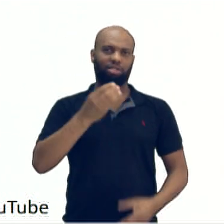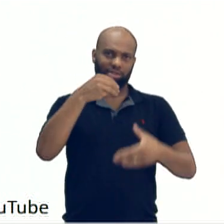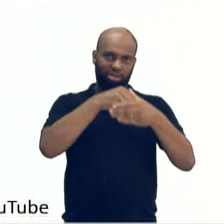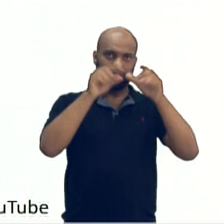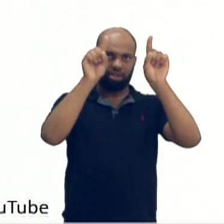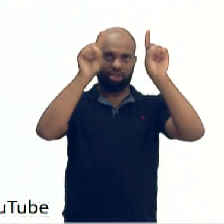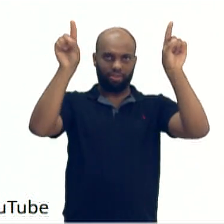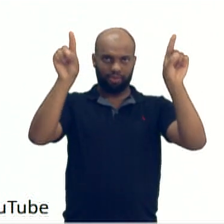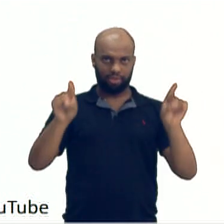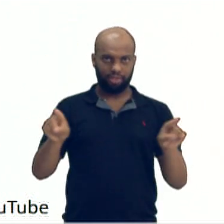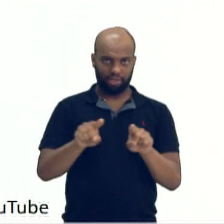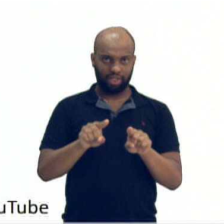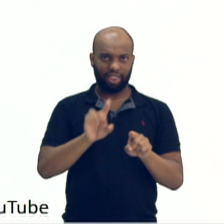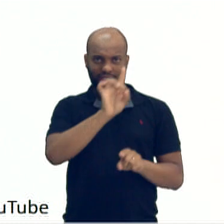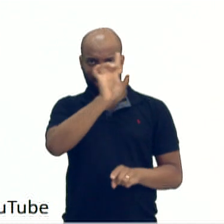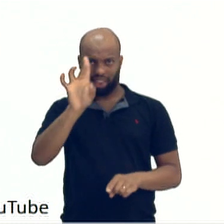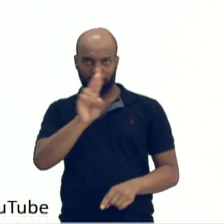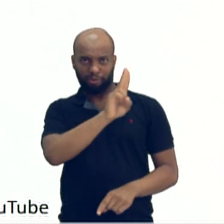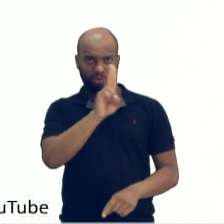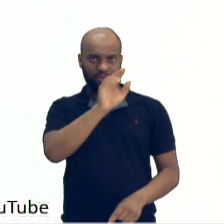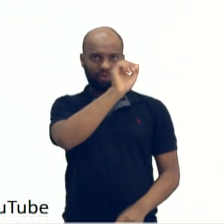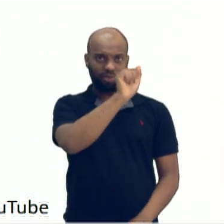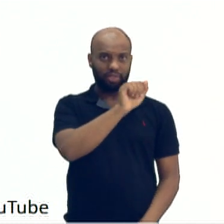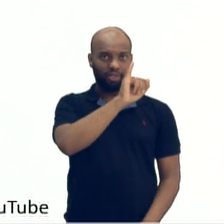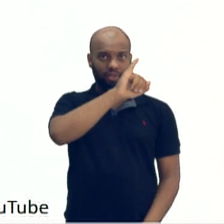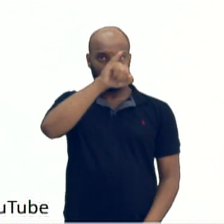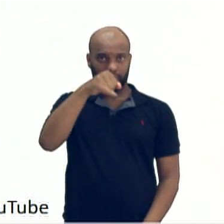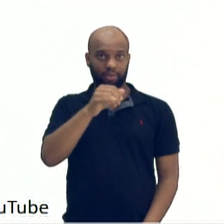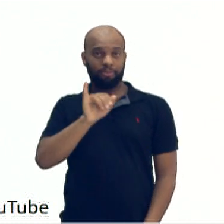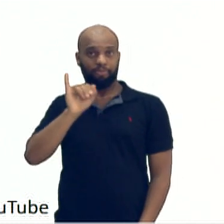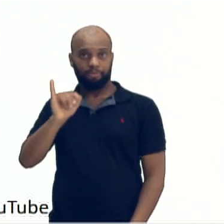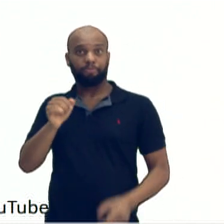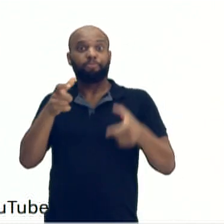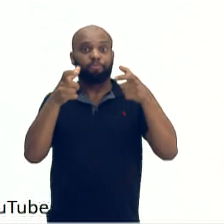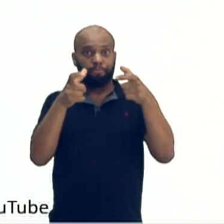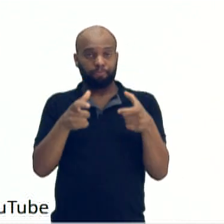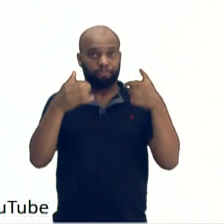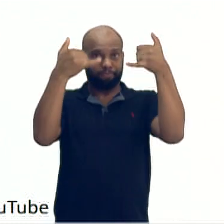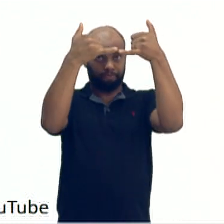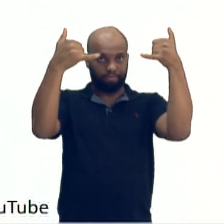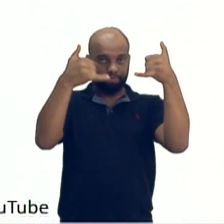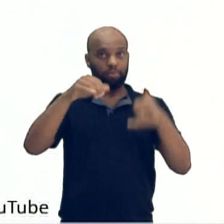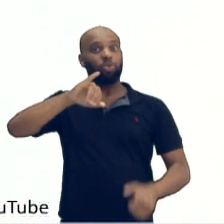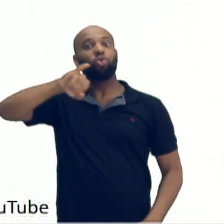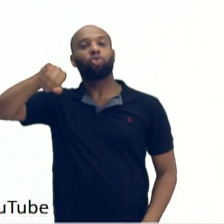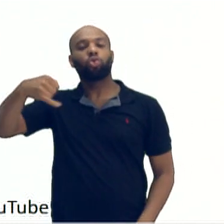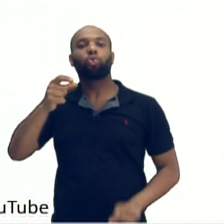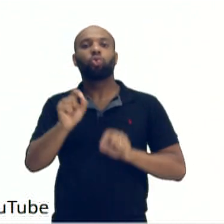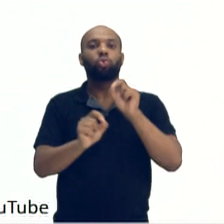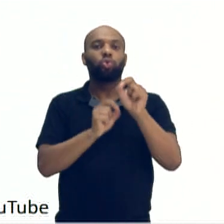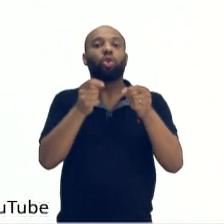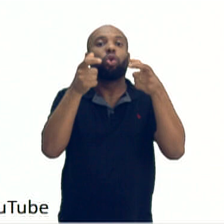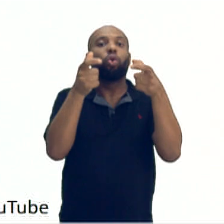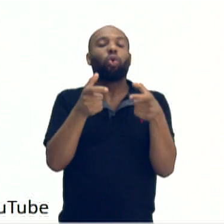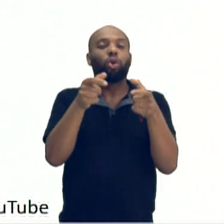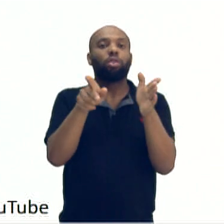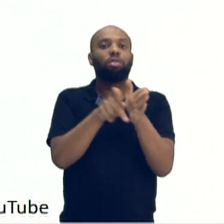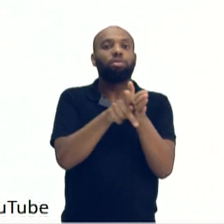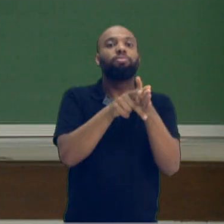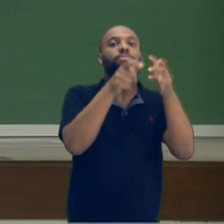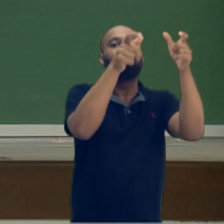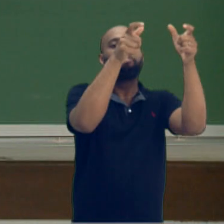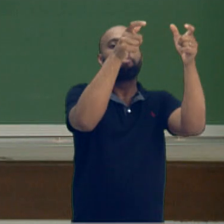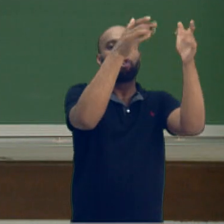chamado A e J, onde I representa a posição do elemento na linha e J representa a posição do elemento